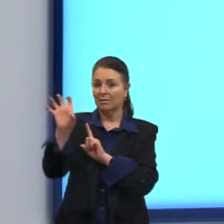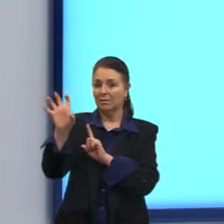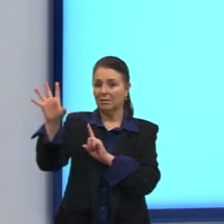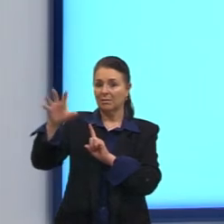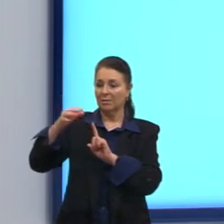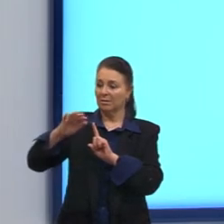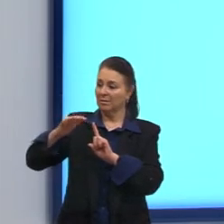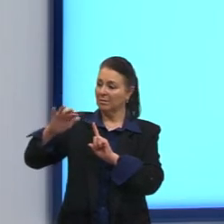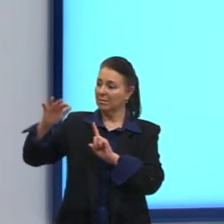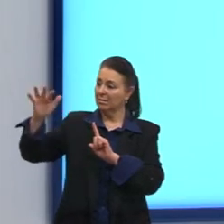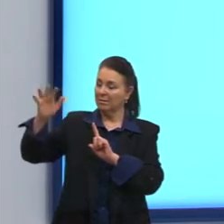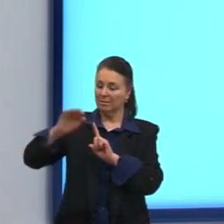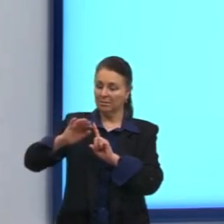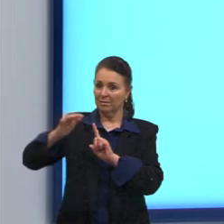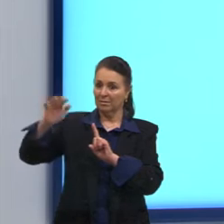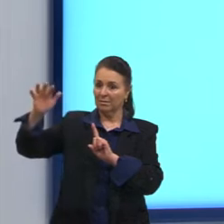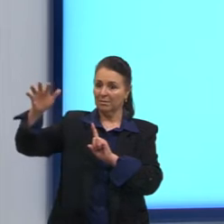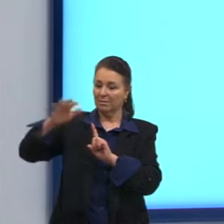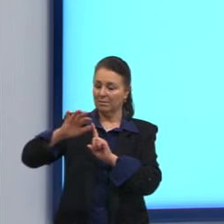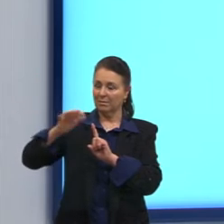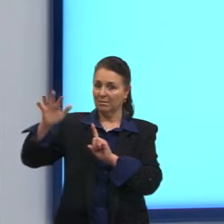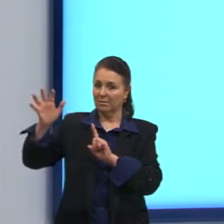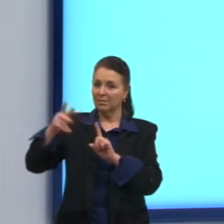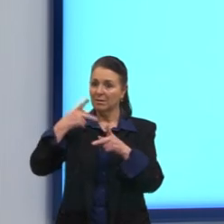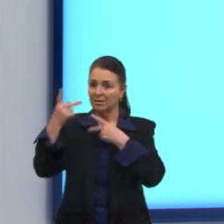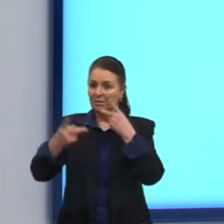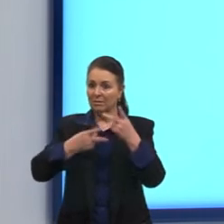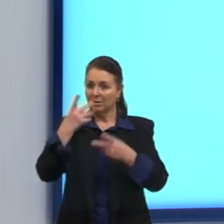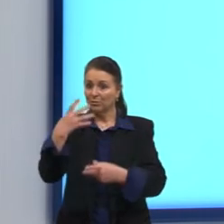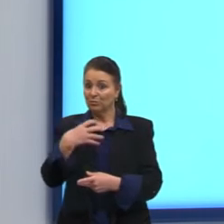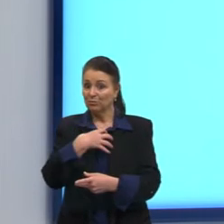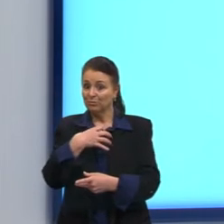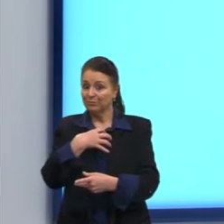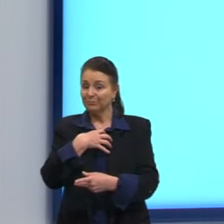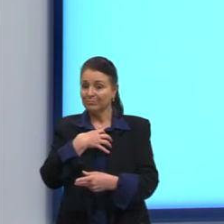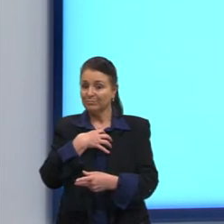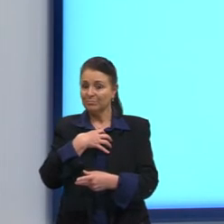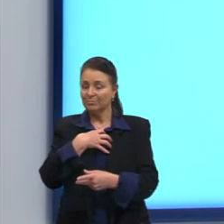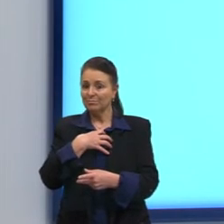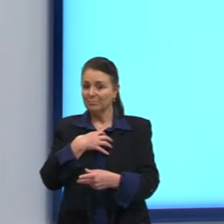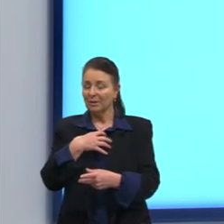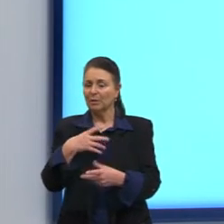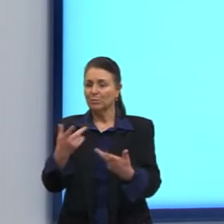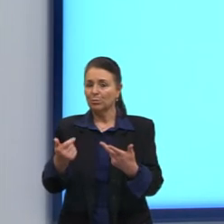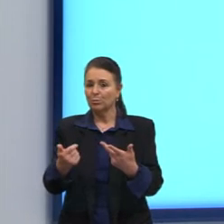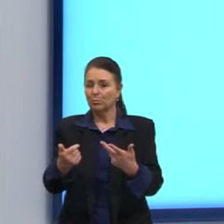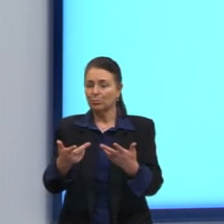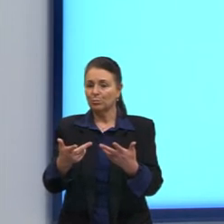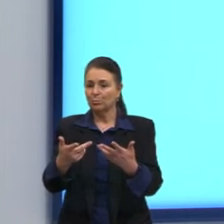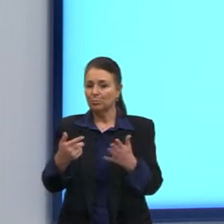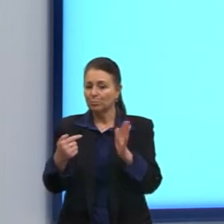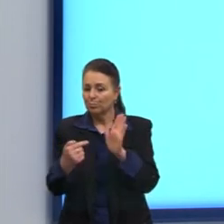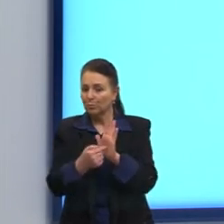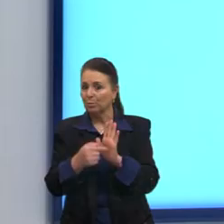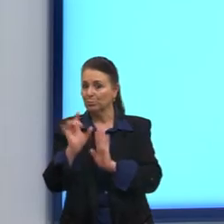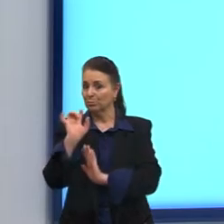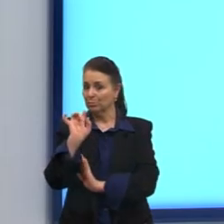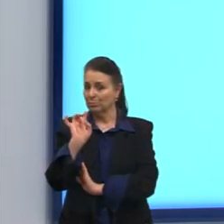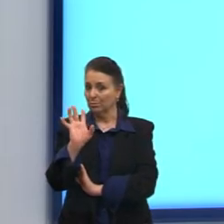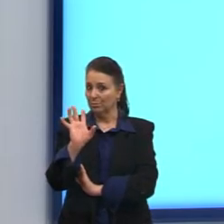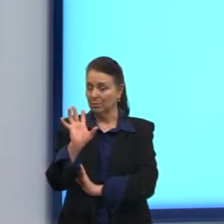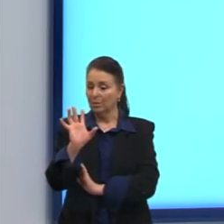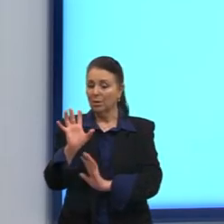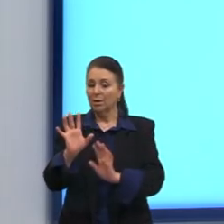esse ponto. E a gente pode, quando a gente está falando de uma forma pontual, né? Uma geração pontual. Mas